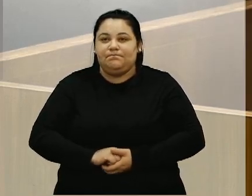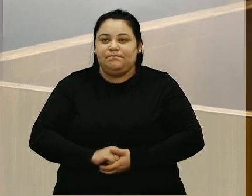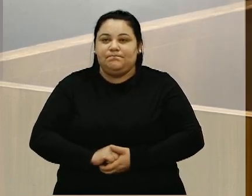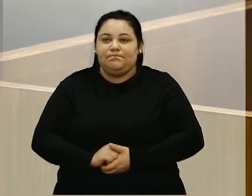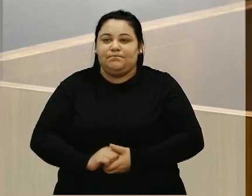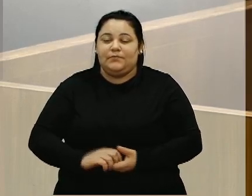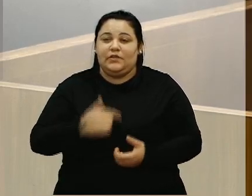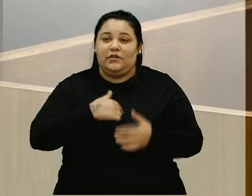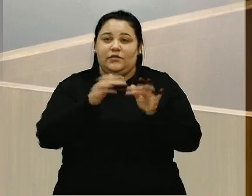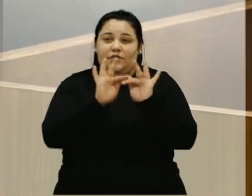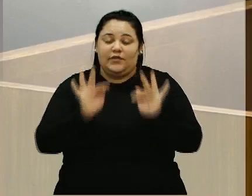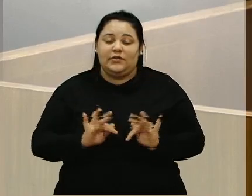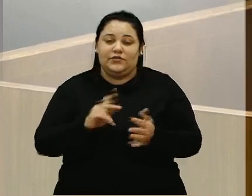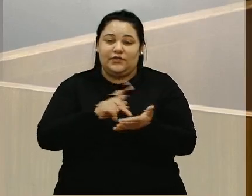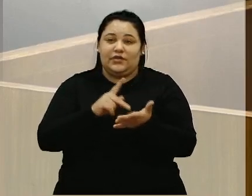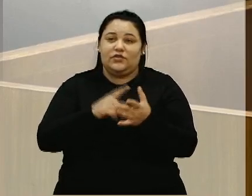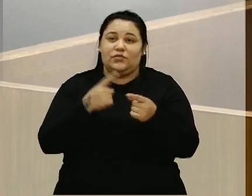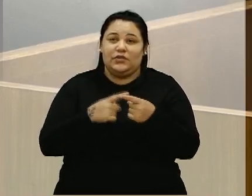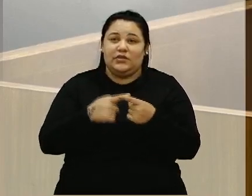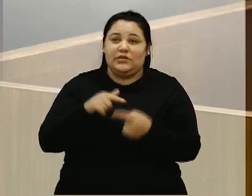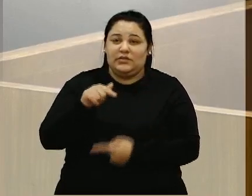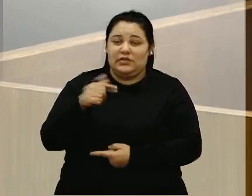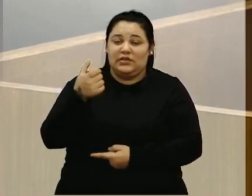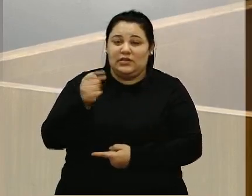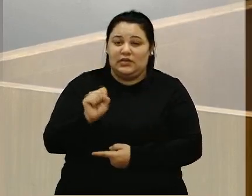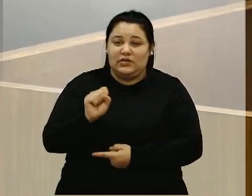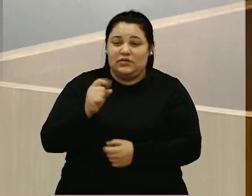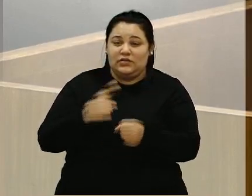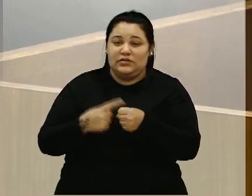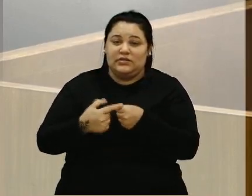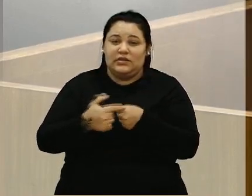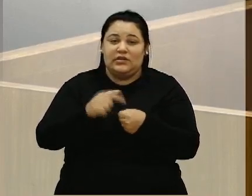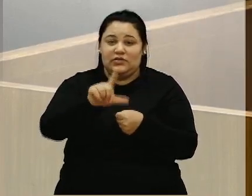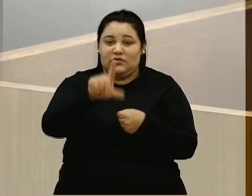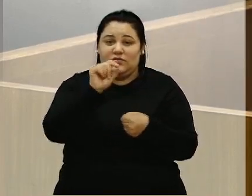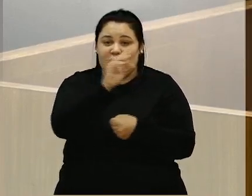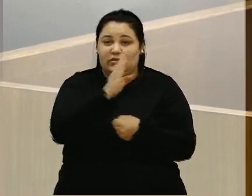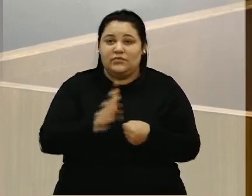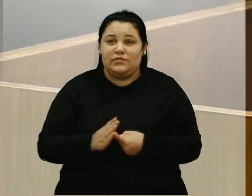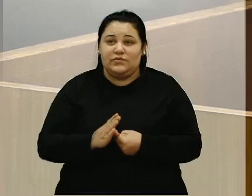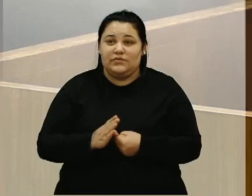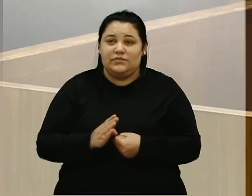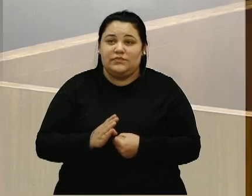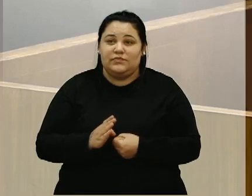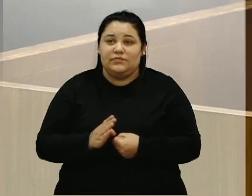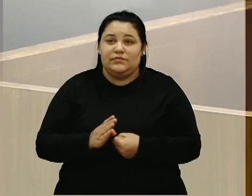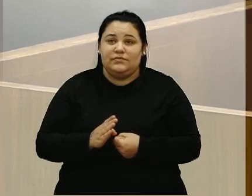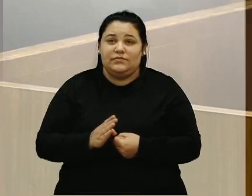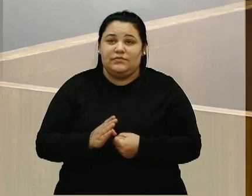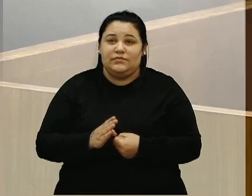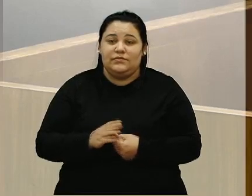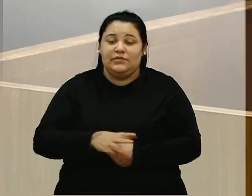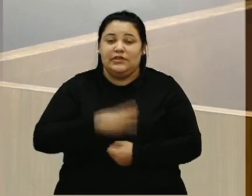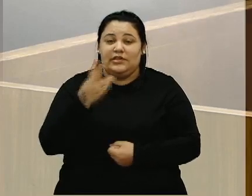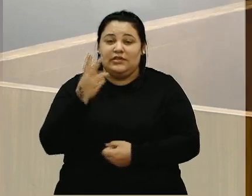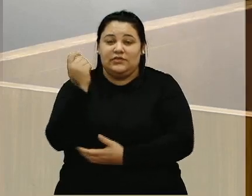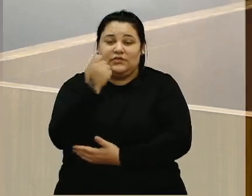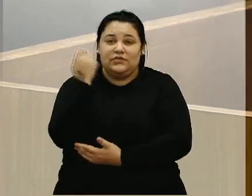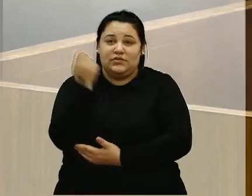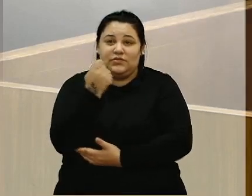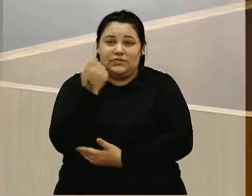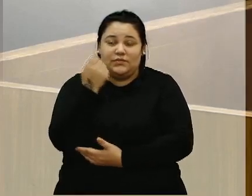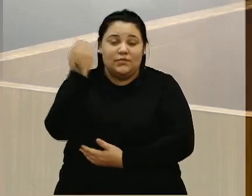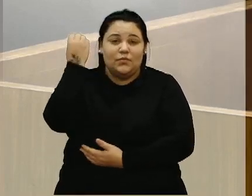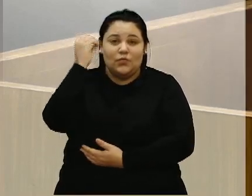porque destas 78 cidades selecionadas no Brasil, 3 são do Rio Grande do Sul.